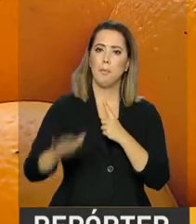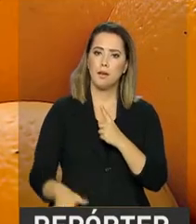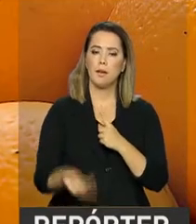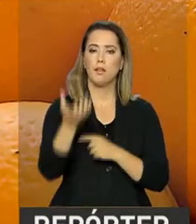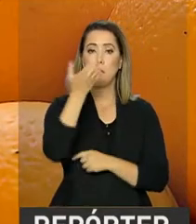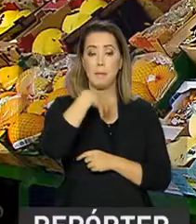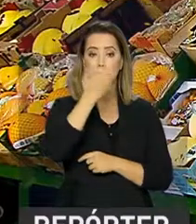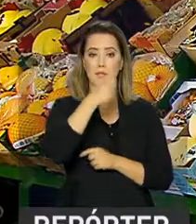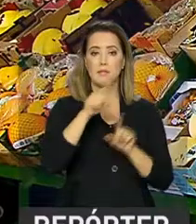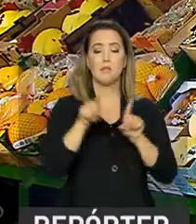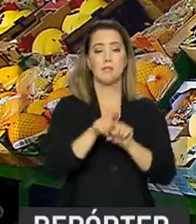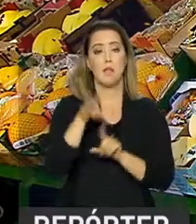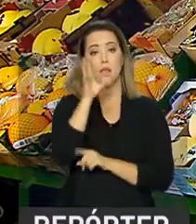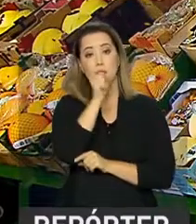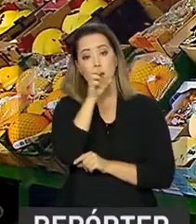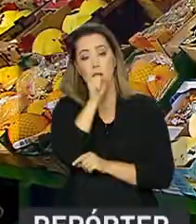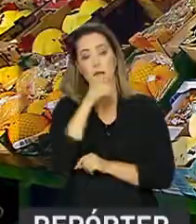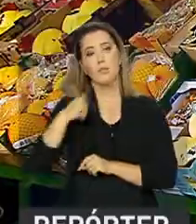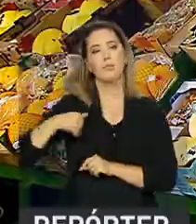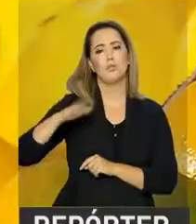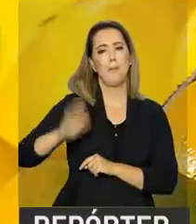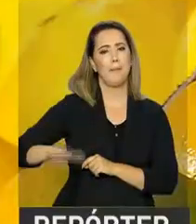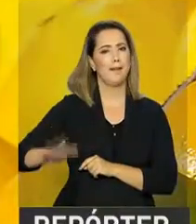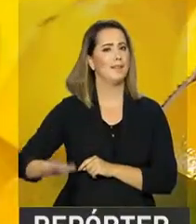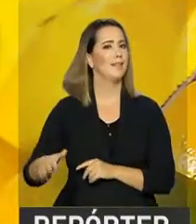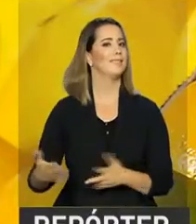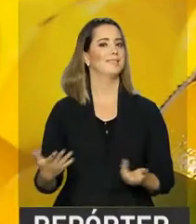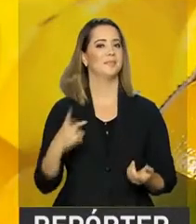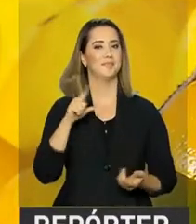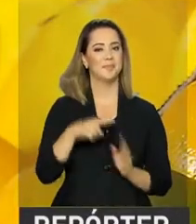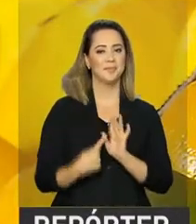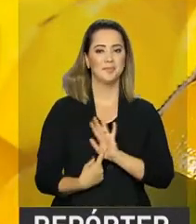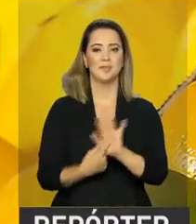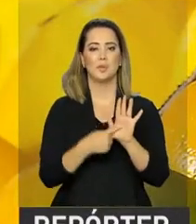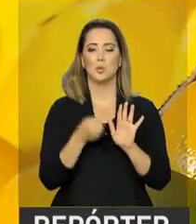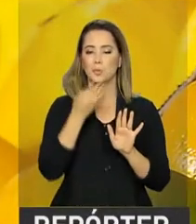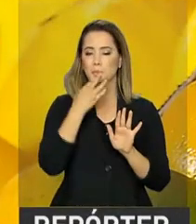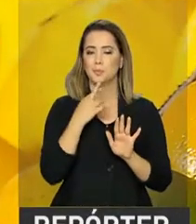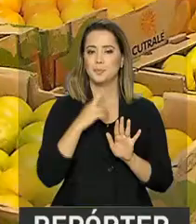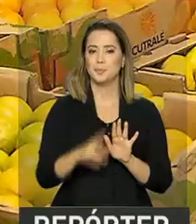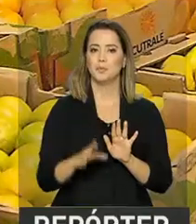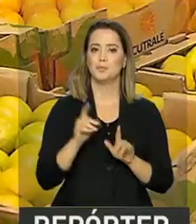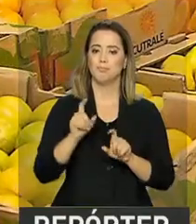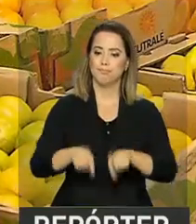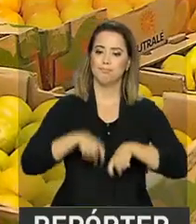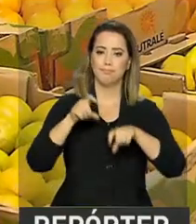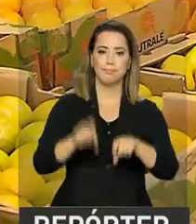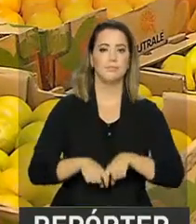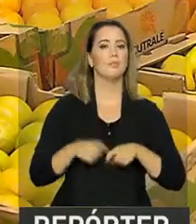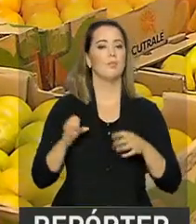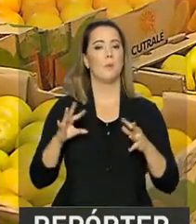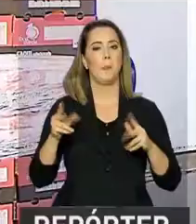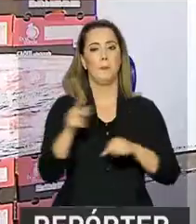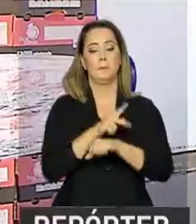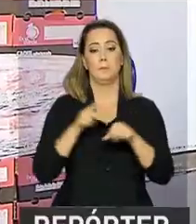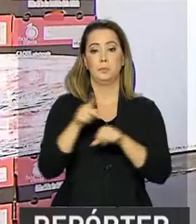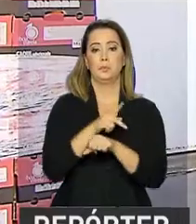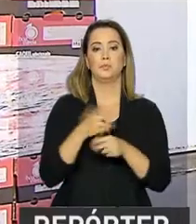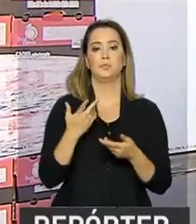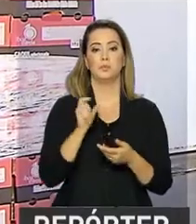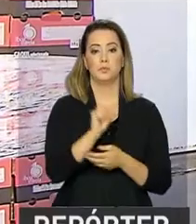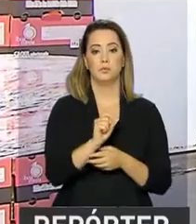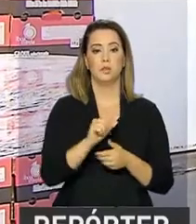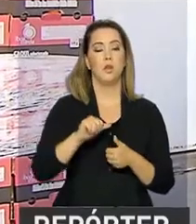laranja a redução é resultado direto das boas safras em todo o país morango maracujá caju